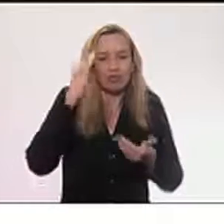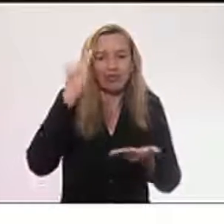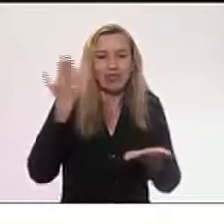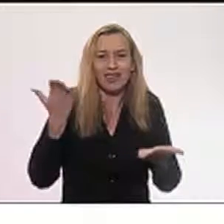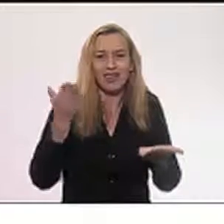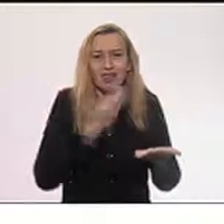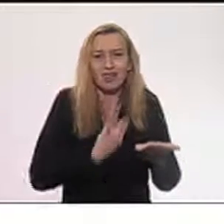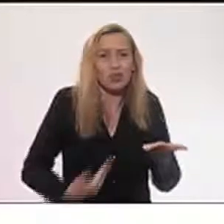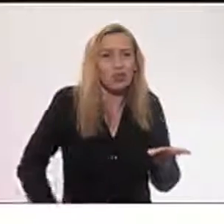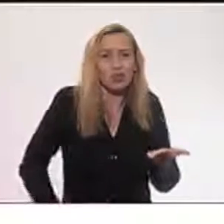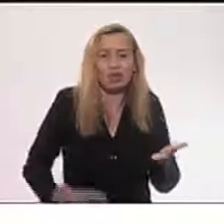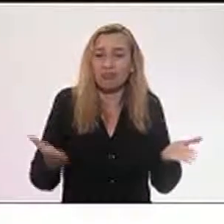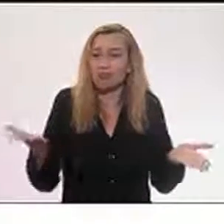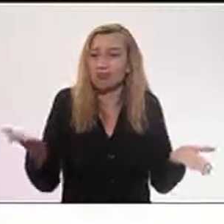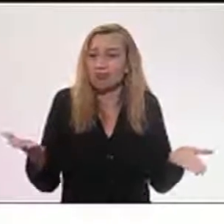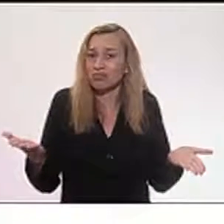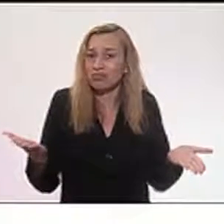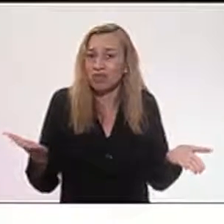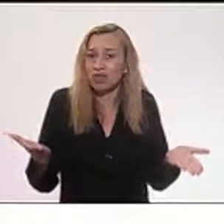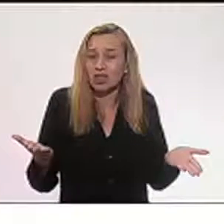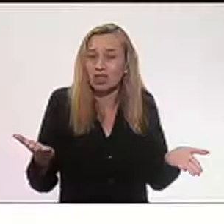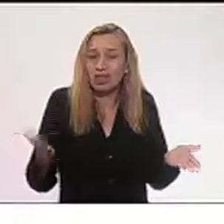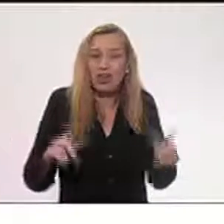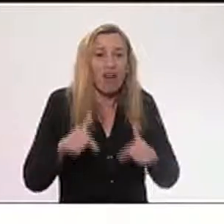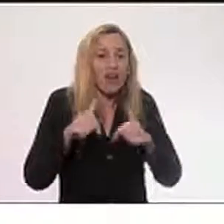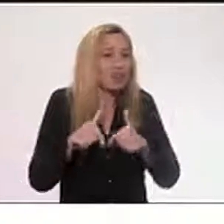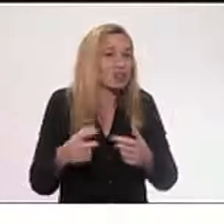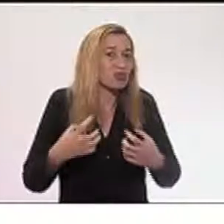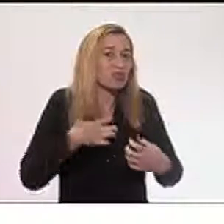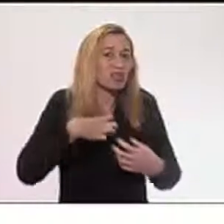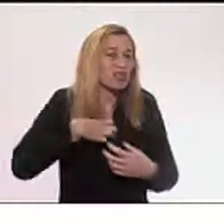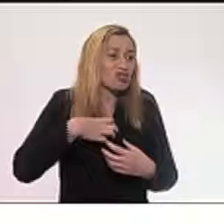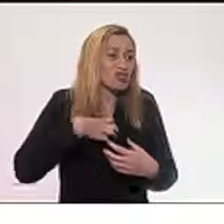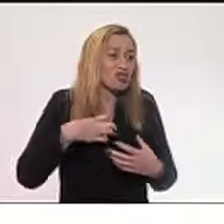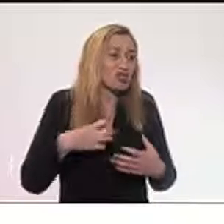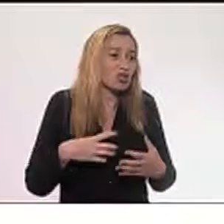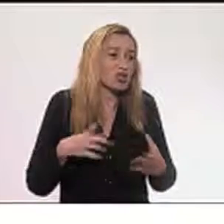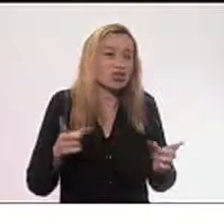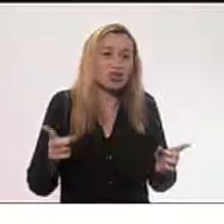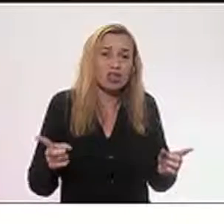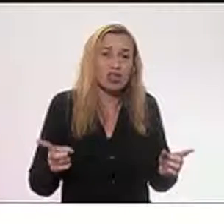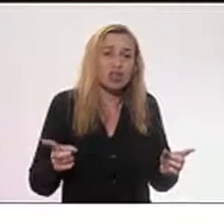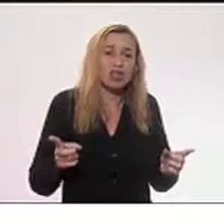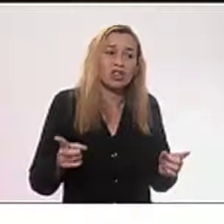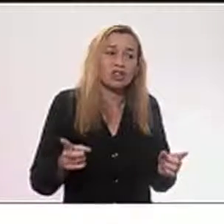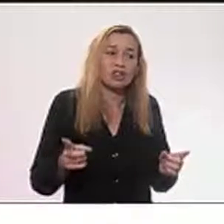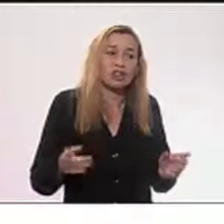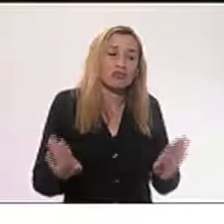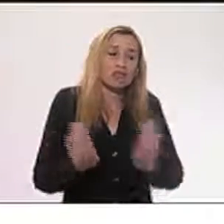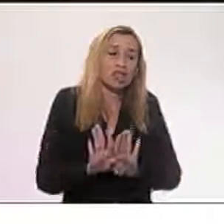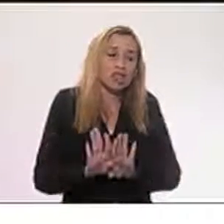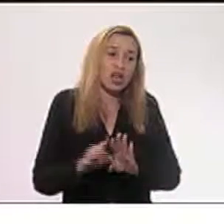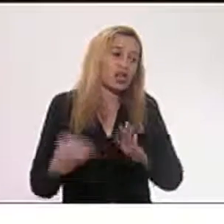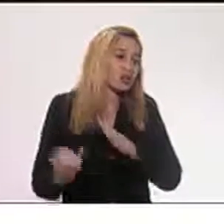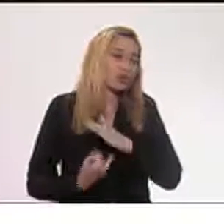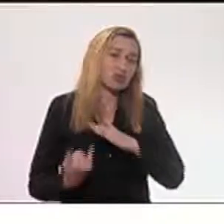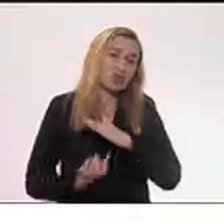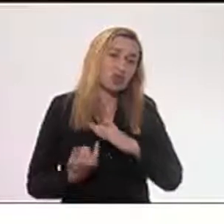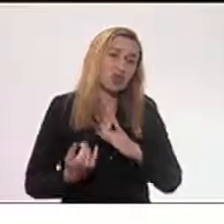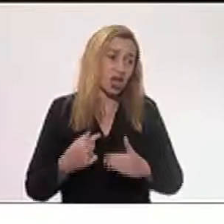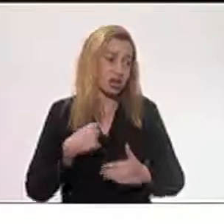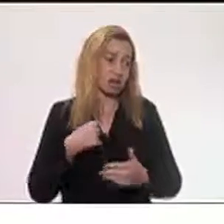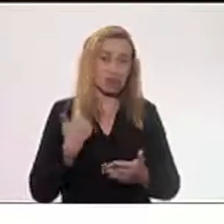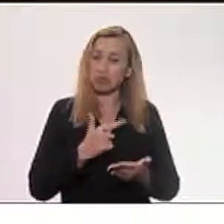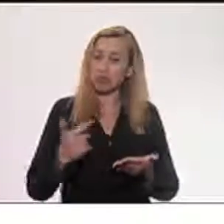governo obscurantista atue no sentido de inviabilizar instituições com as quais ele não tem nenhum